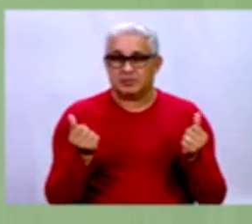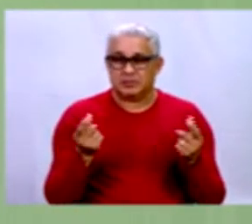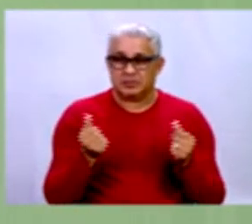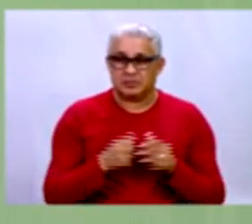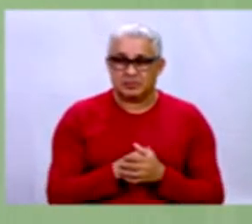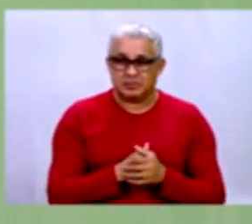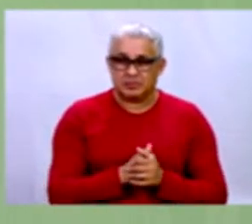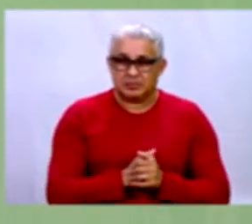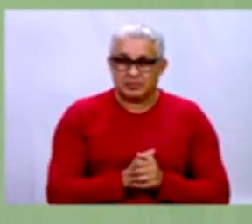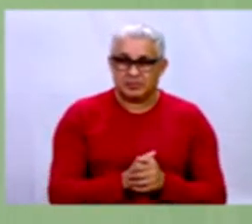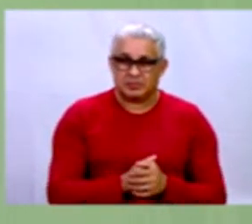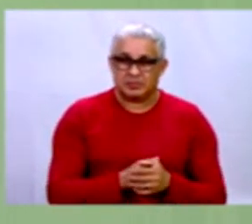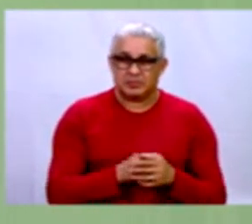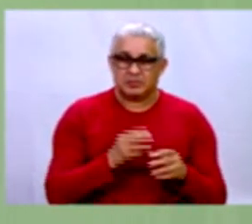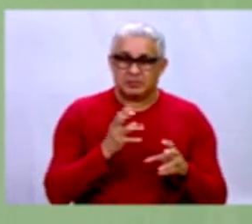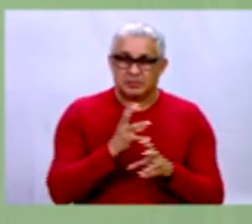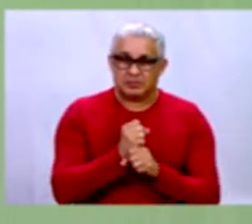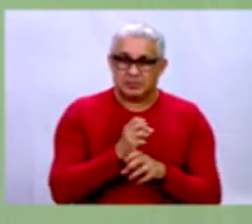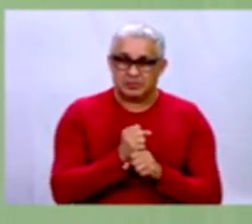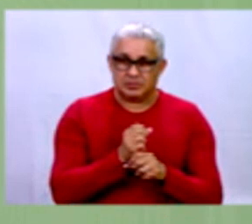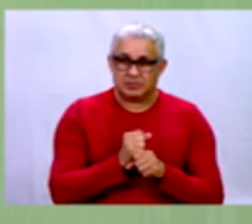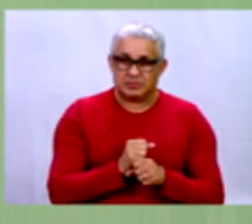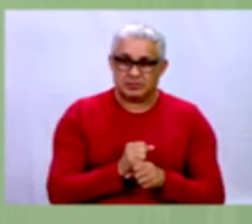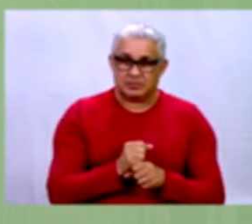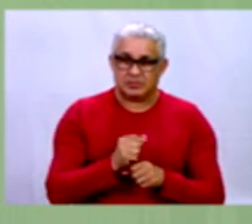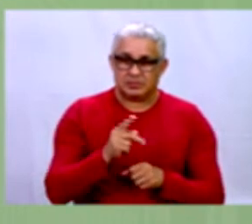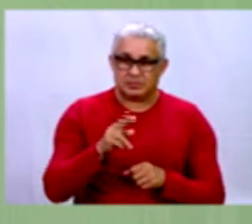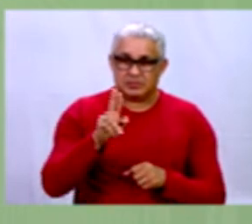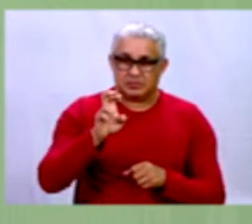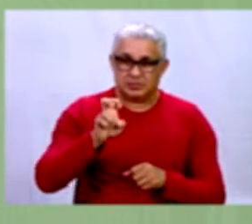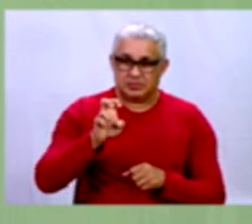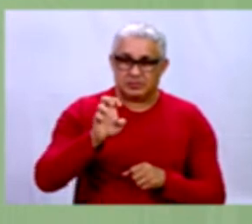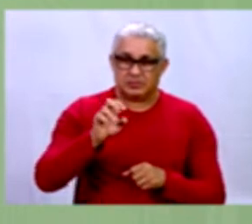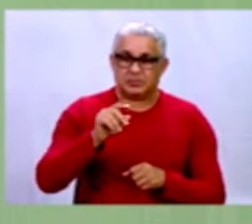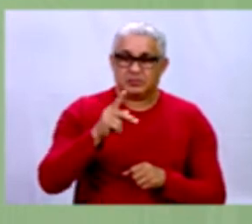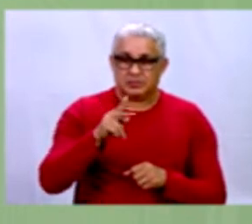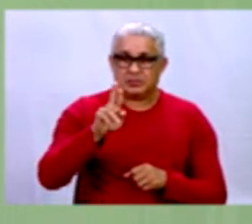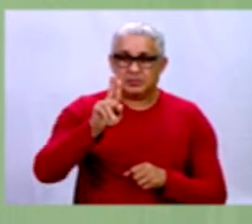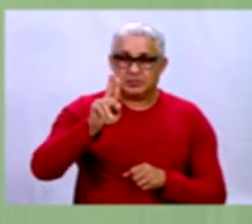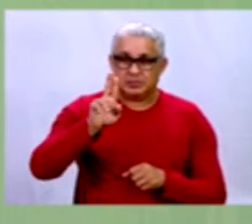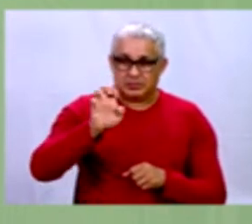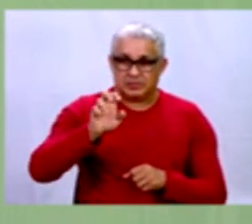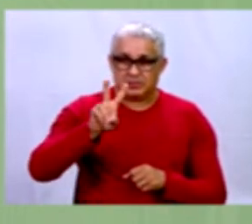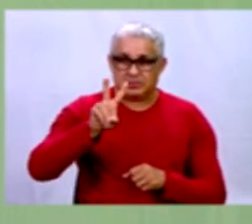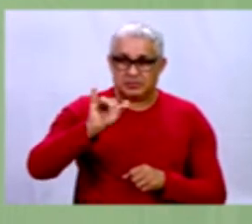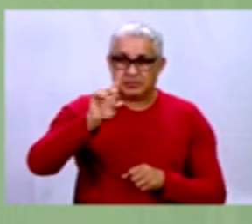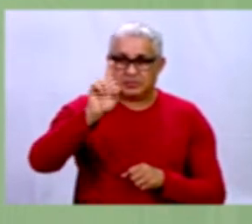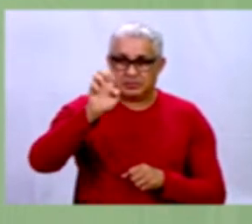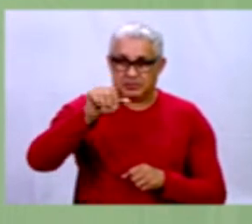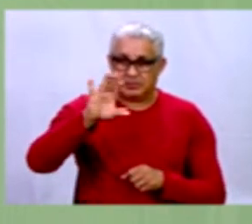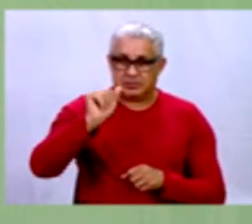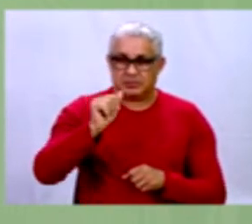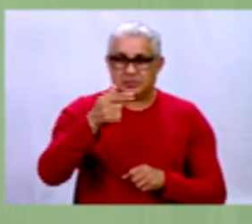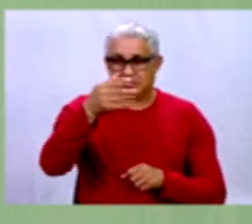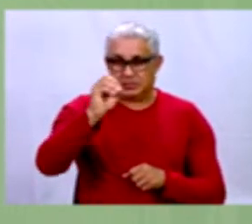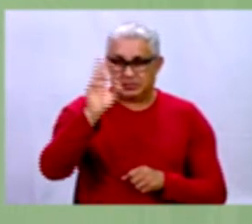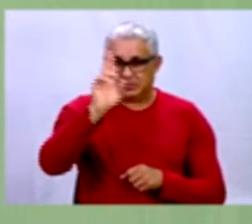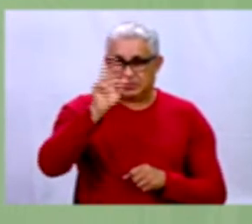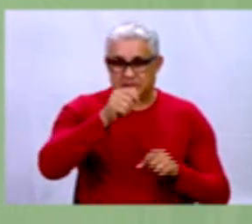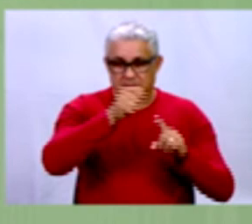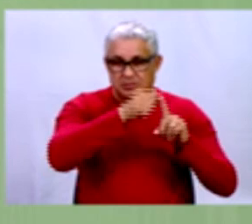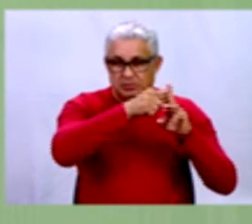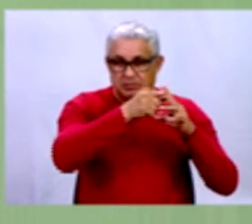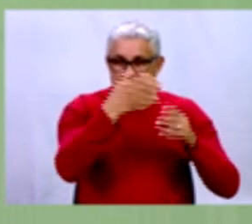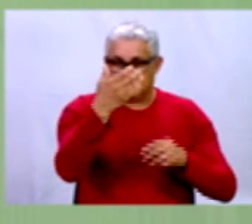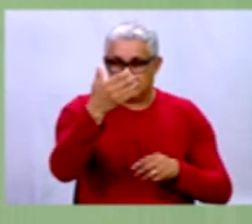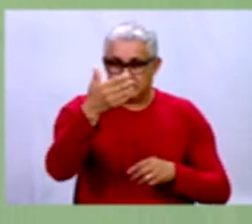se a gente fizesse essa aplicação, essa previdência de R$ 70 por mês durante 40 anos a